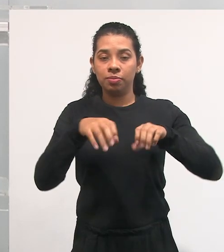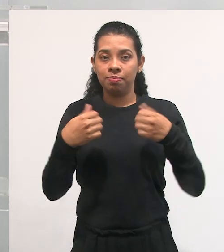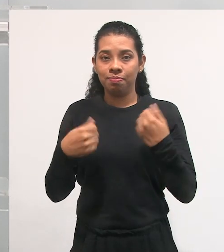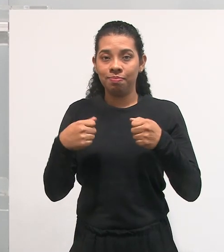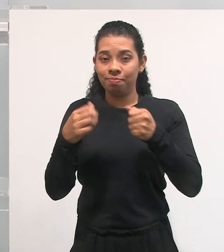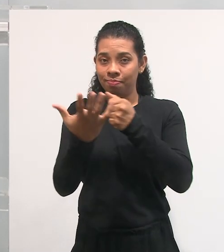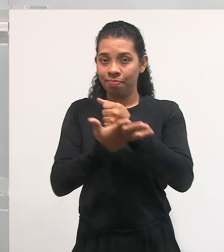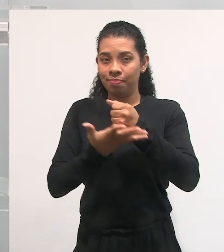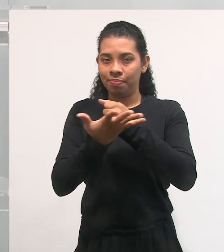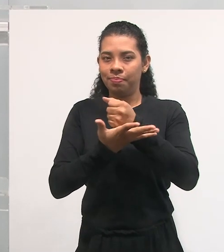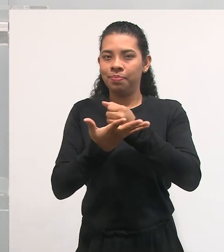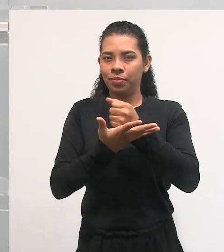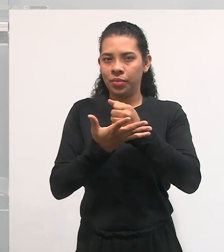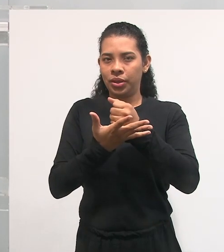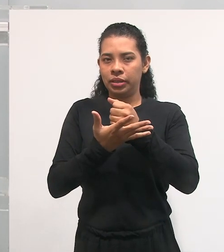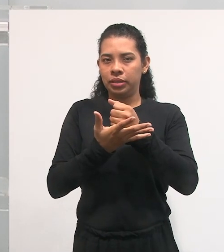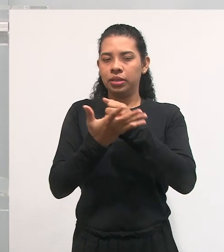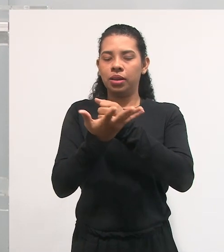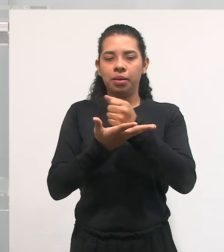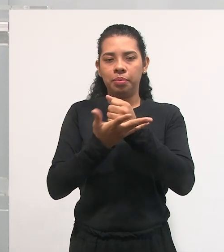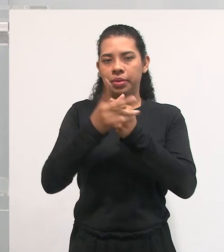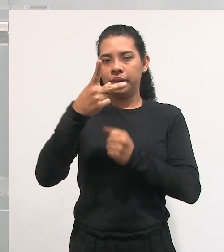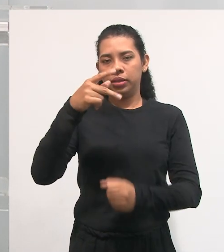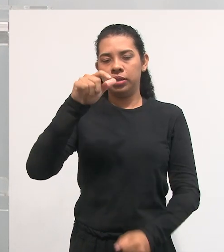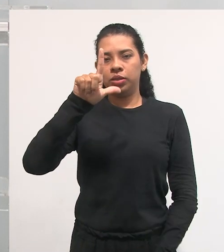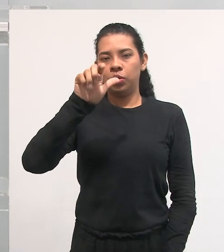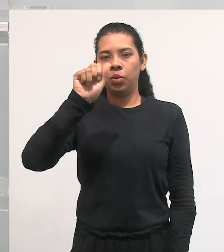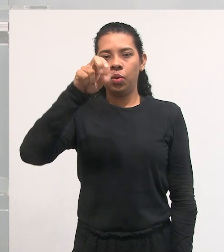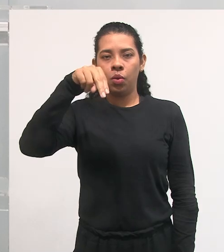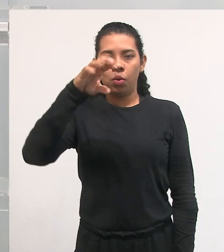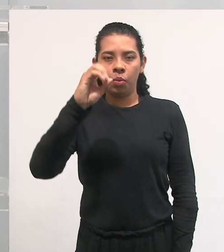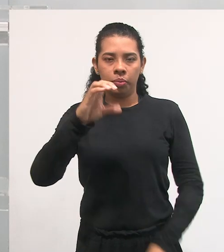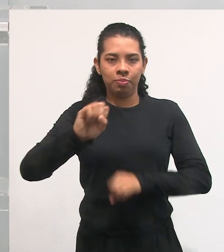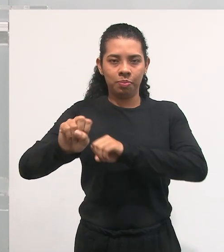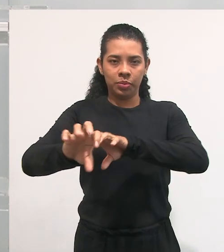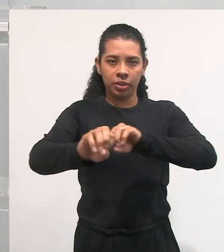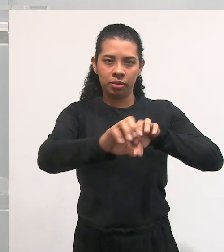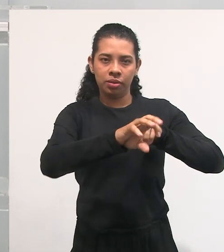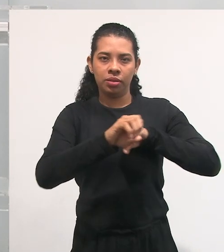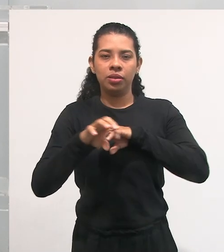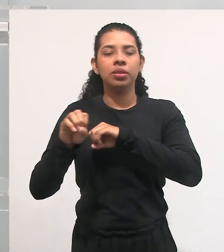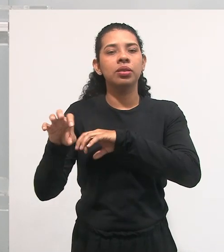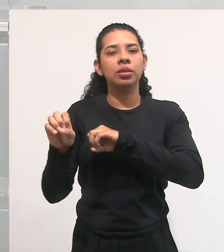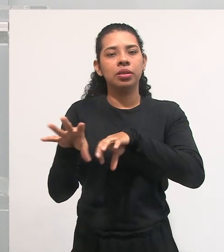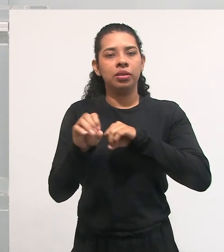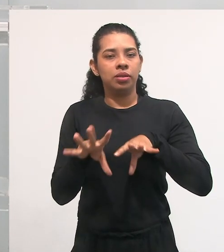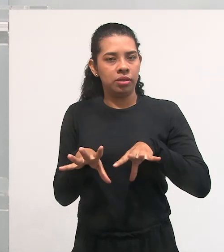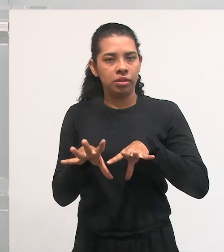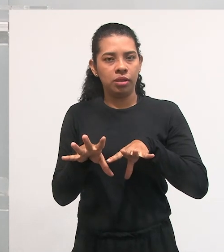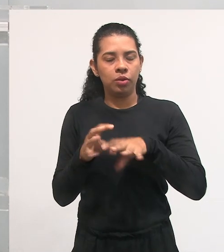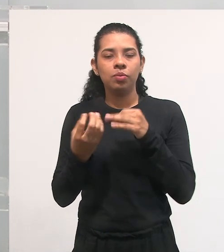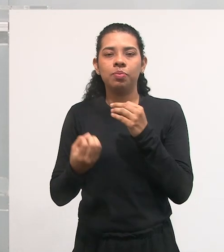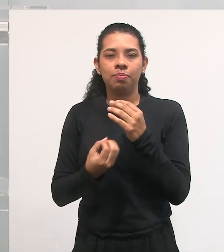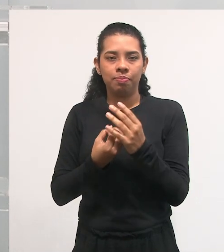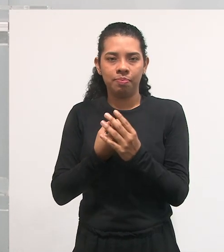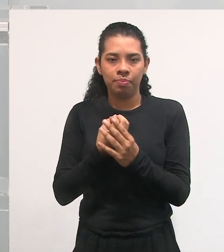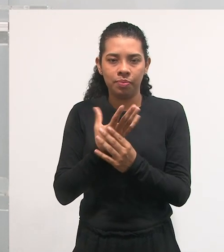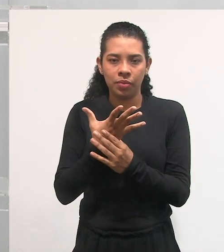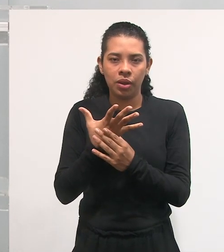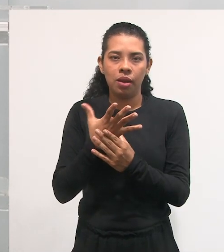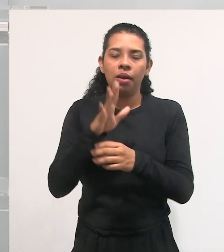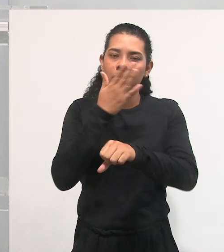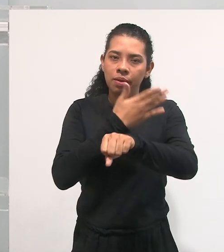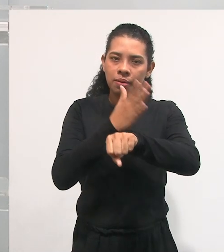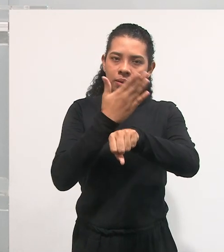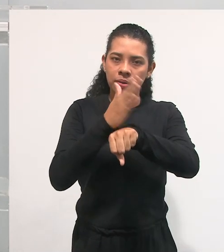plano de ensino é consagrado como um documento da educação, da materialização,